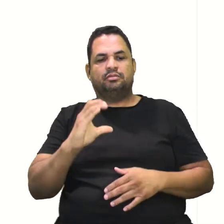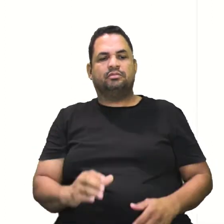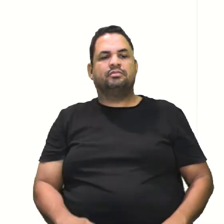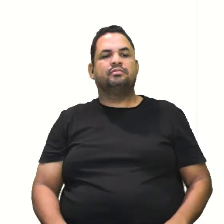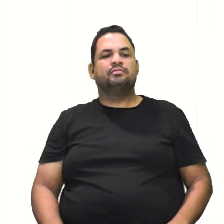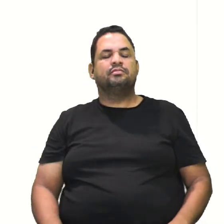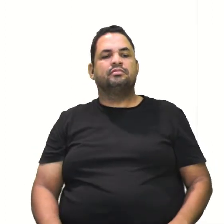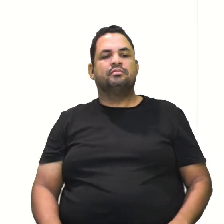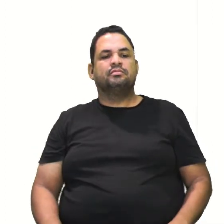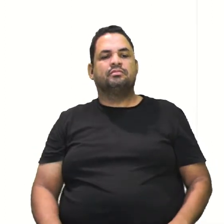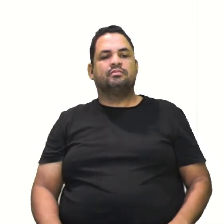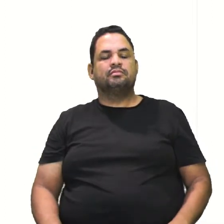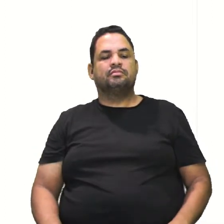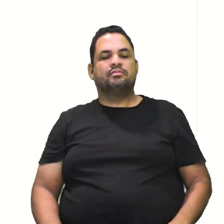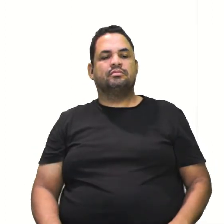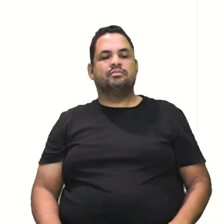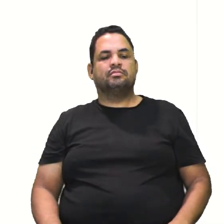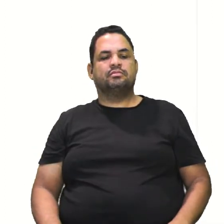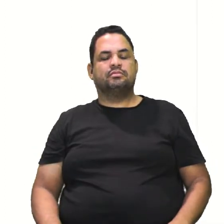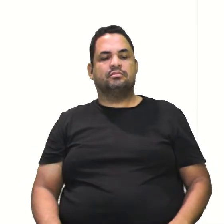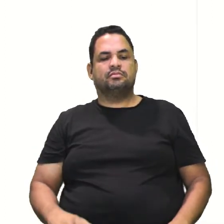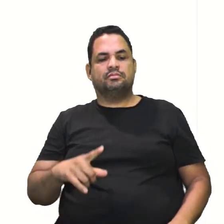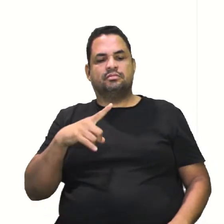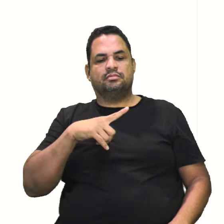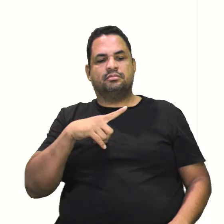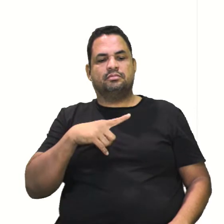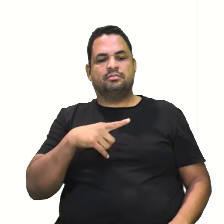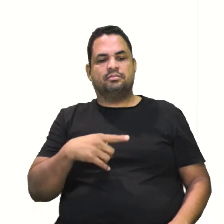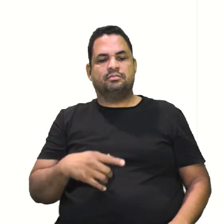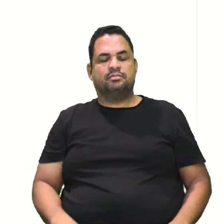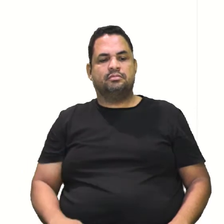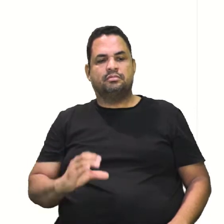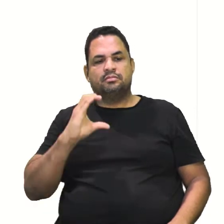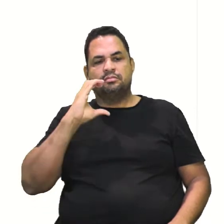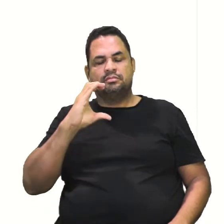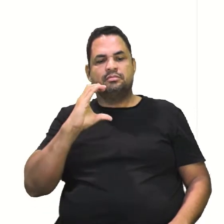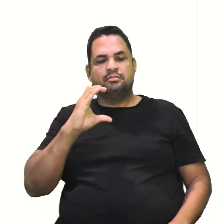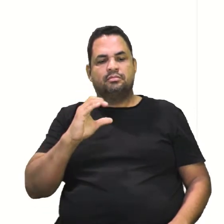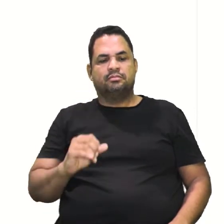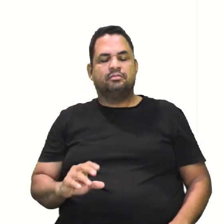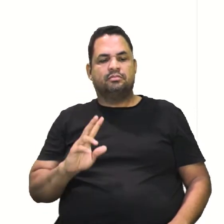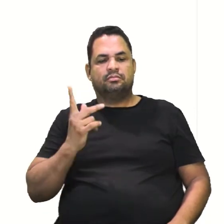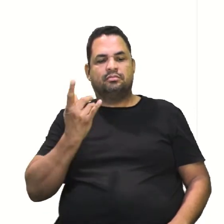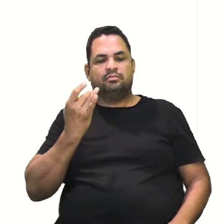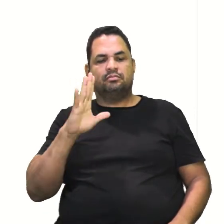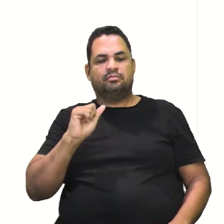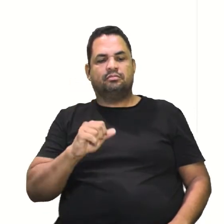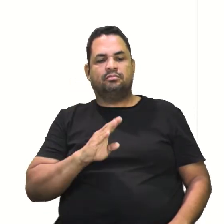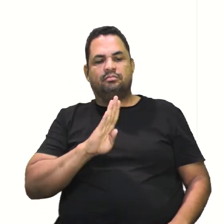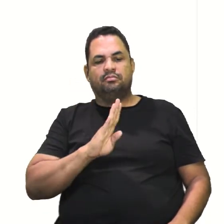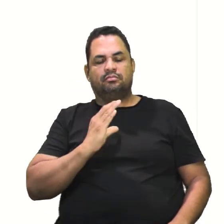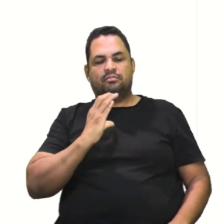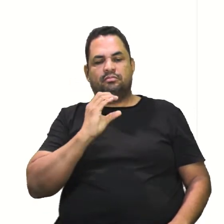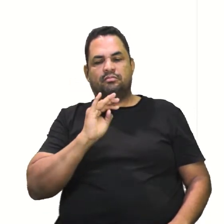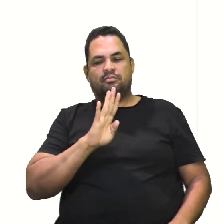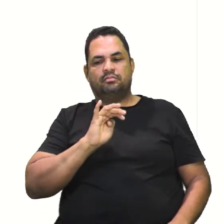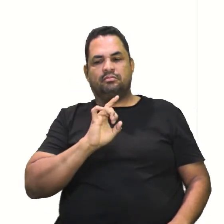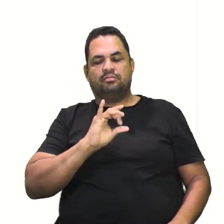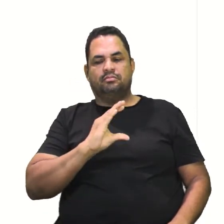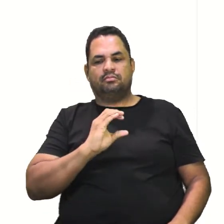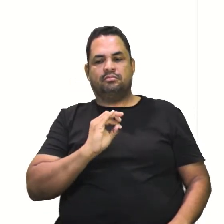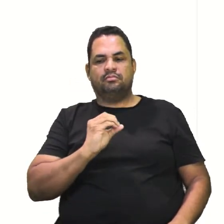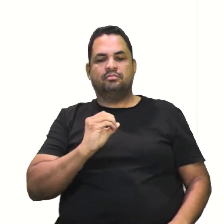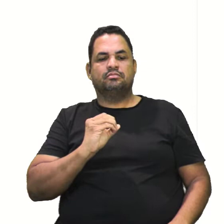né? Verdade. Então, ó, temos um triângulo retângulo, que agora o meu C é hipotenusa, o meu B é